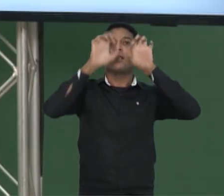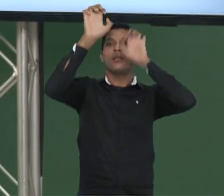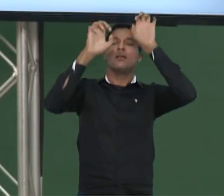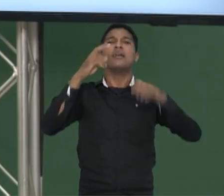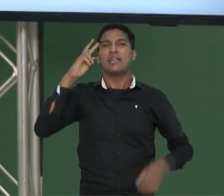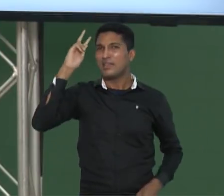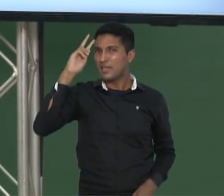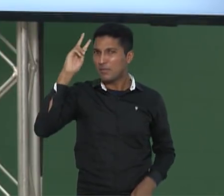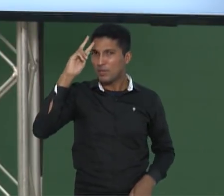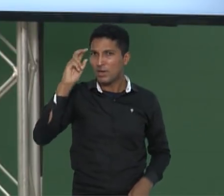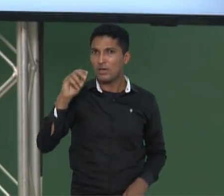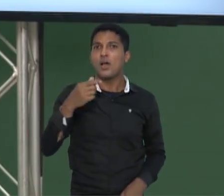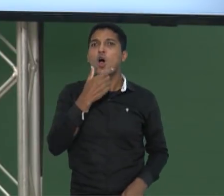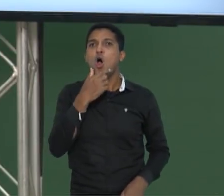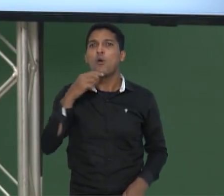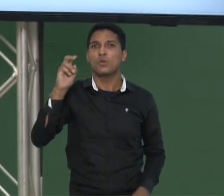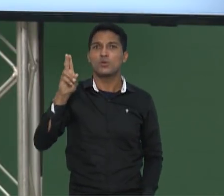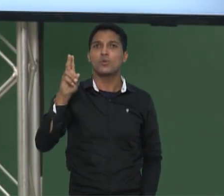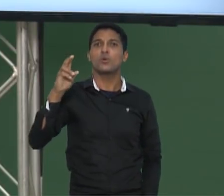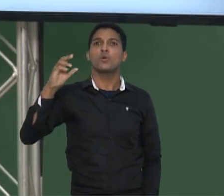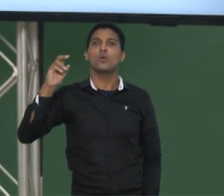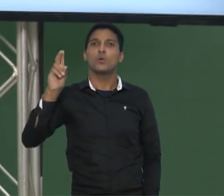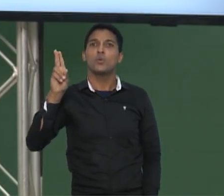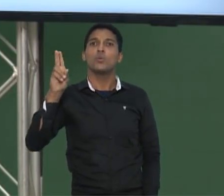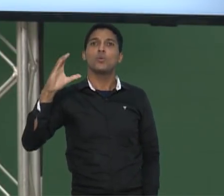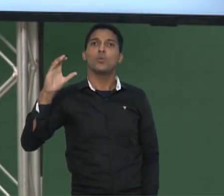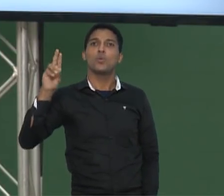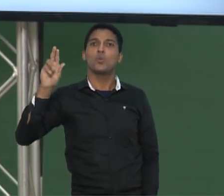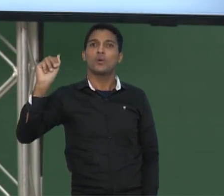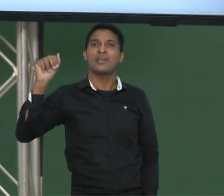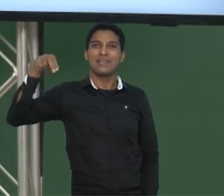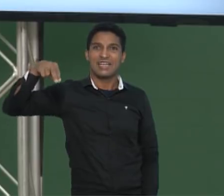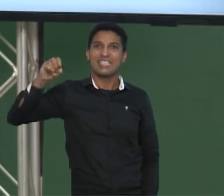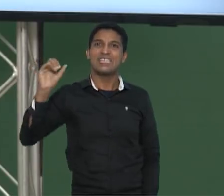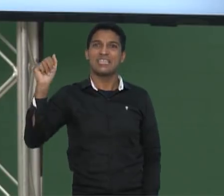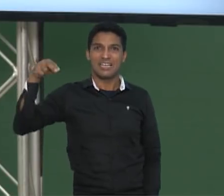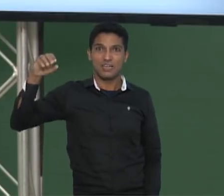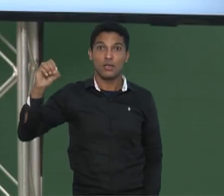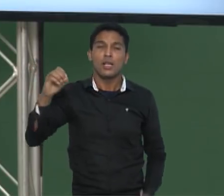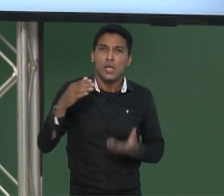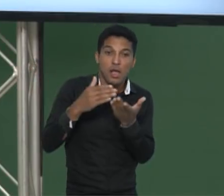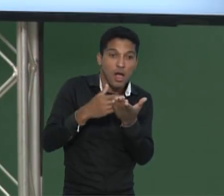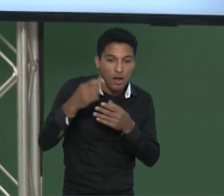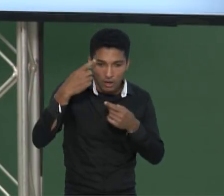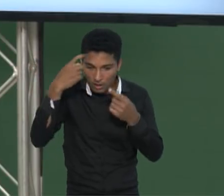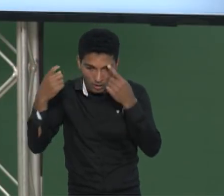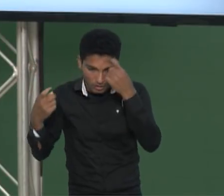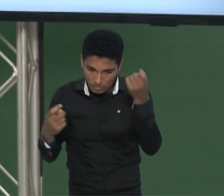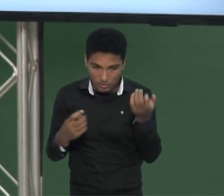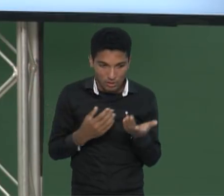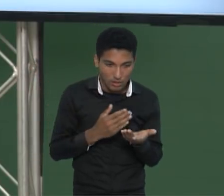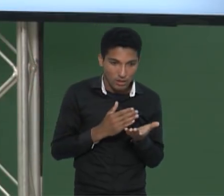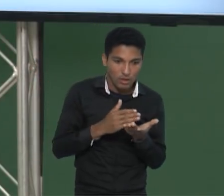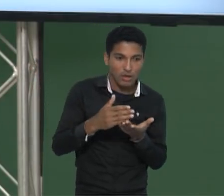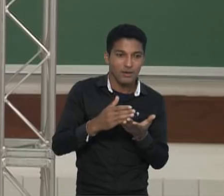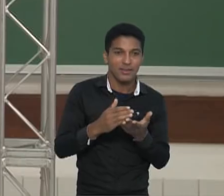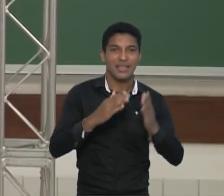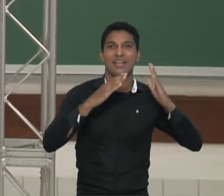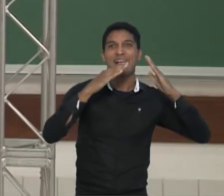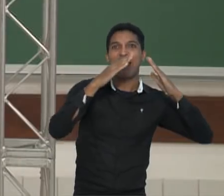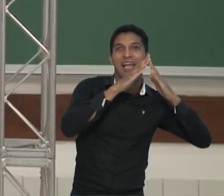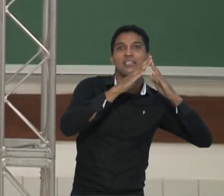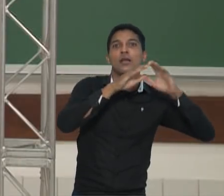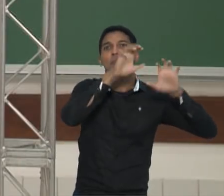inverno? Qual era a ideia dele quando ele começou com essa história da escalada artificial? Tá